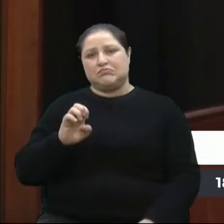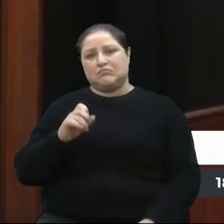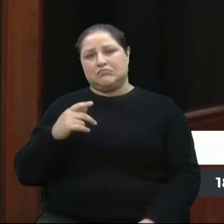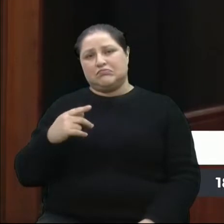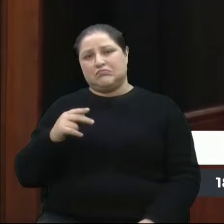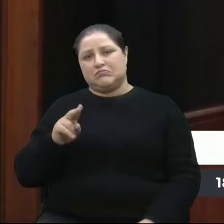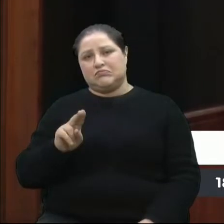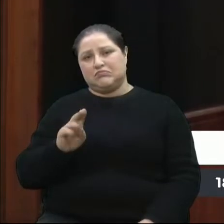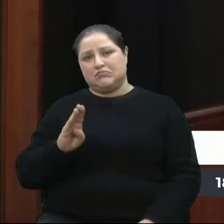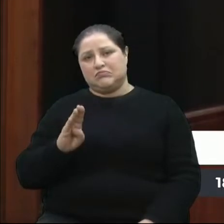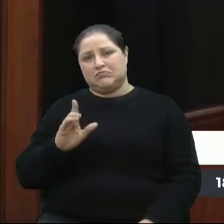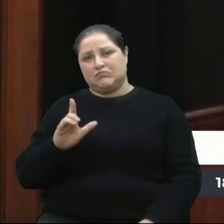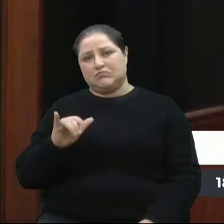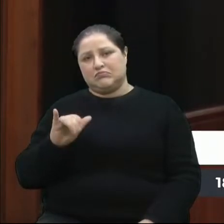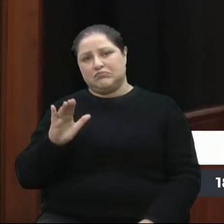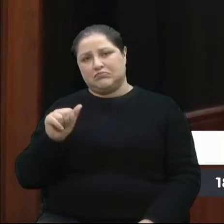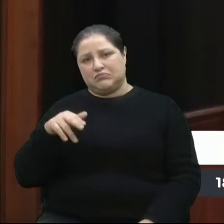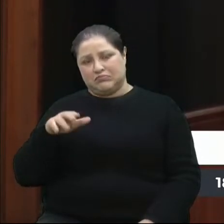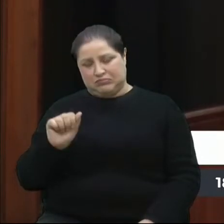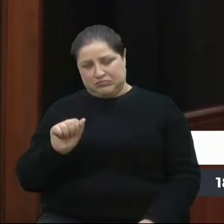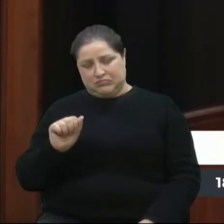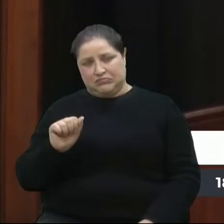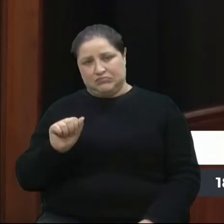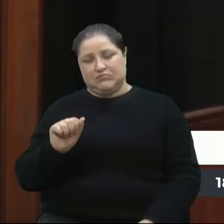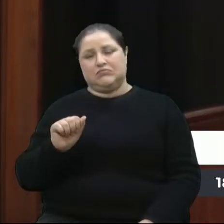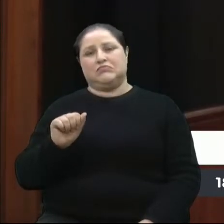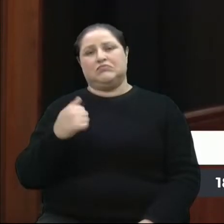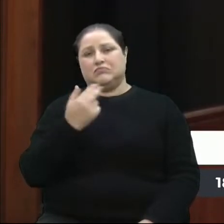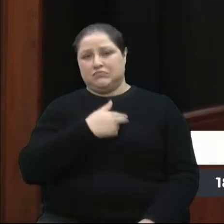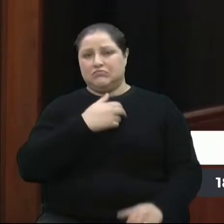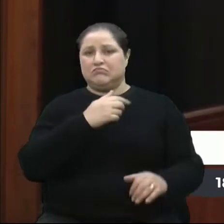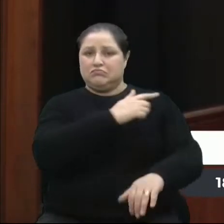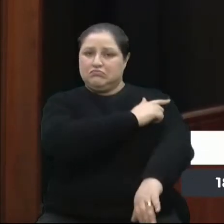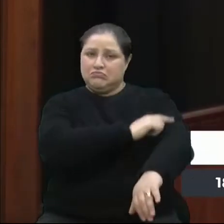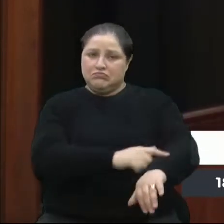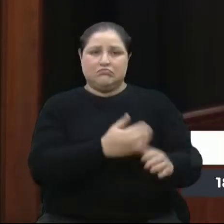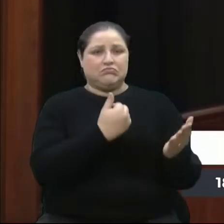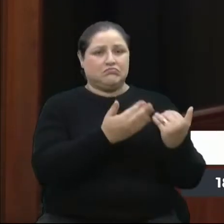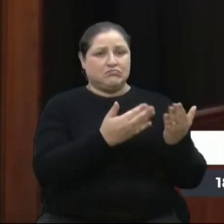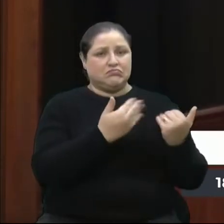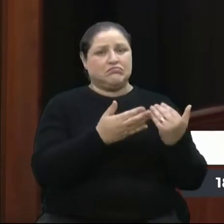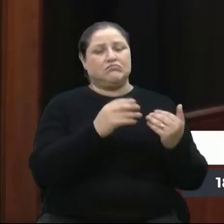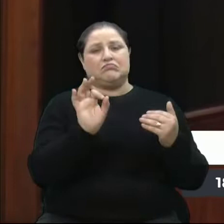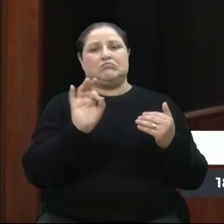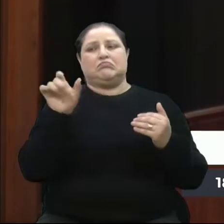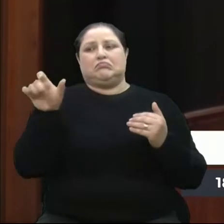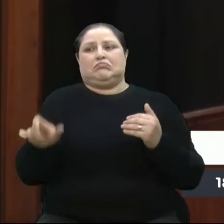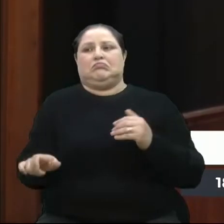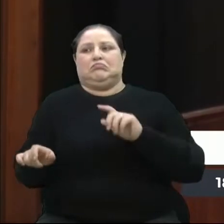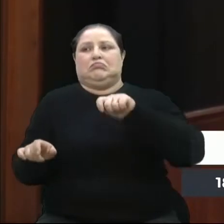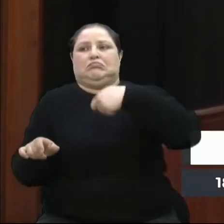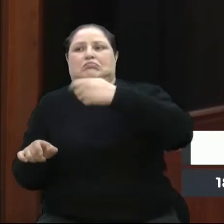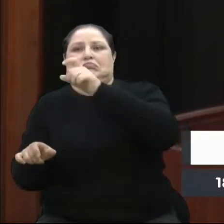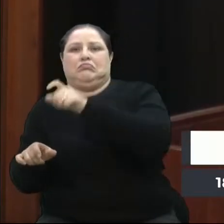pessoalizando, e sempre que necessário, sempre que possível, falaremos com o prefeito para tratar dos temas de